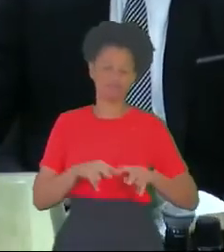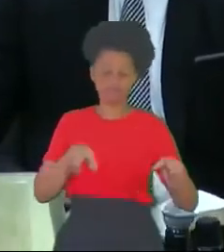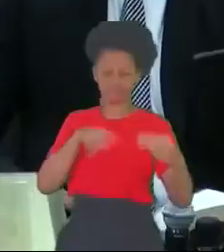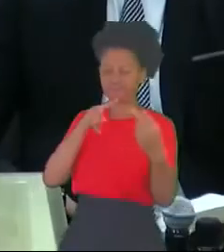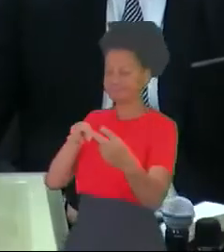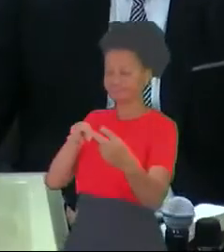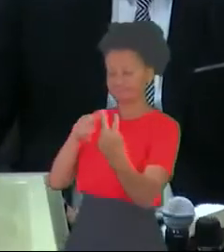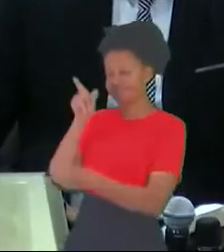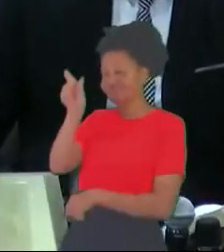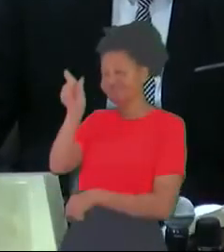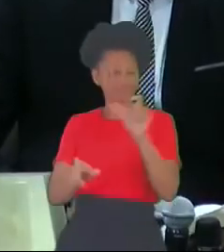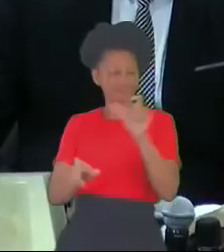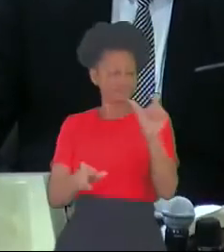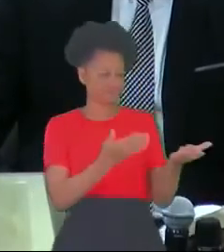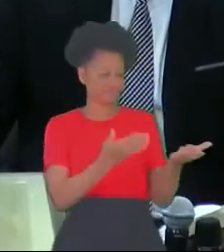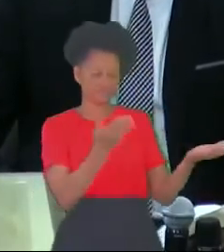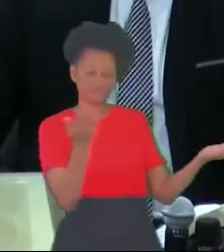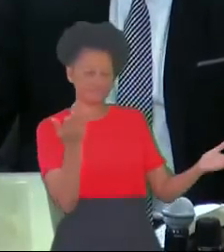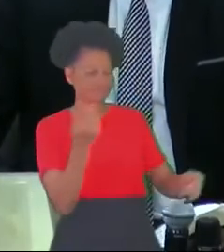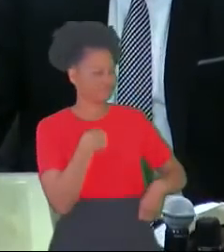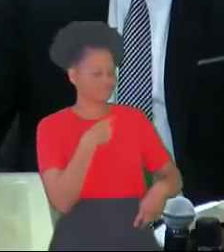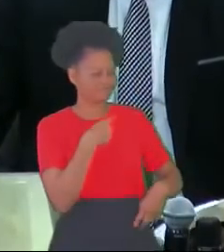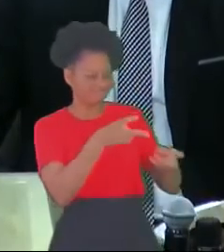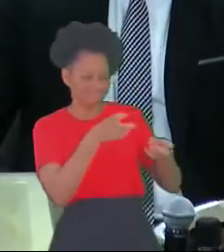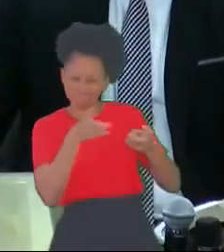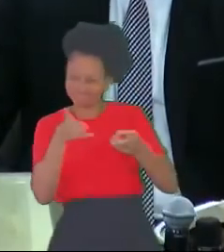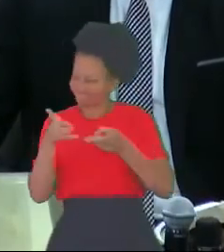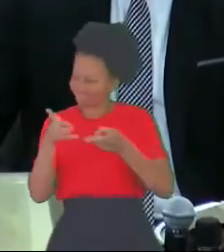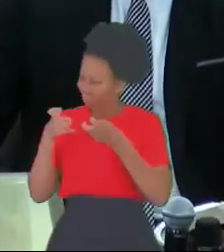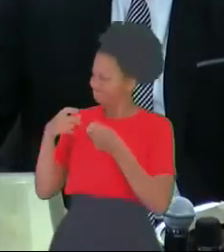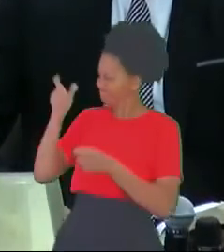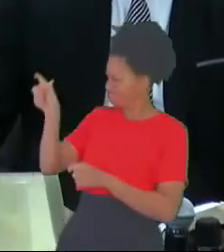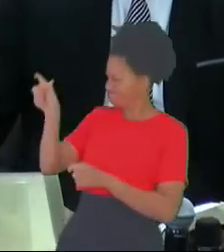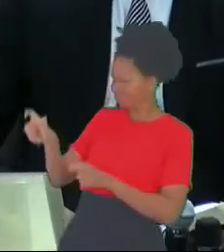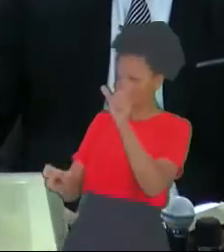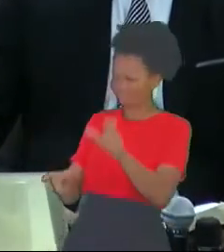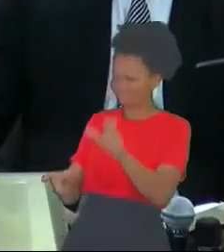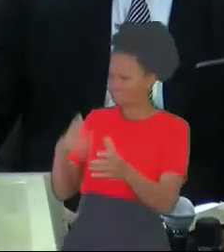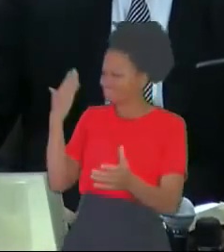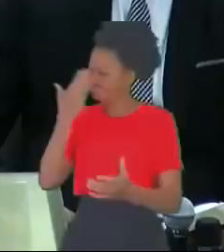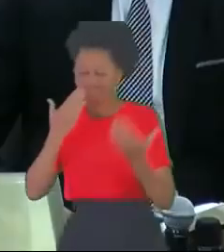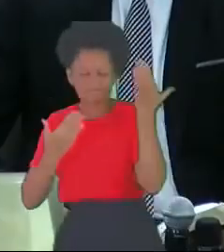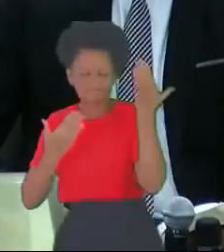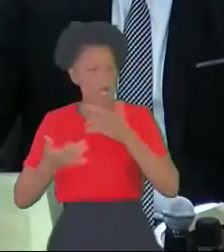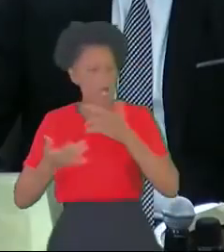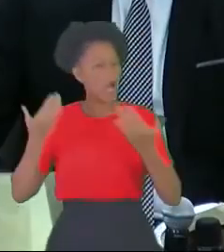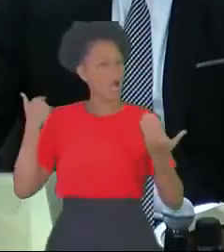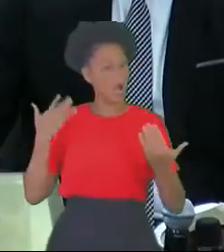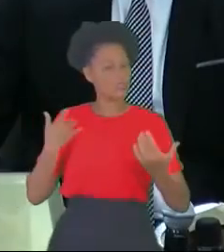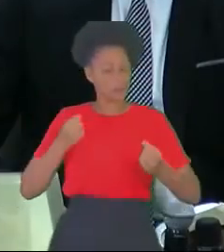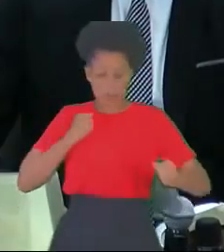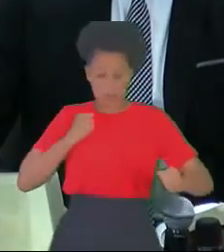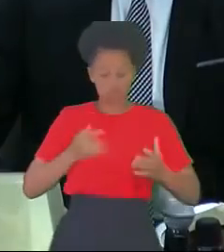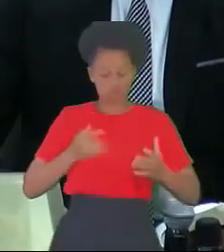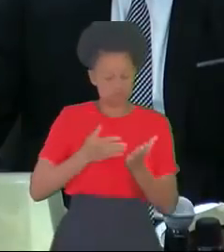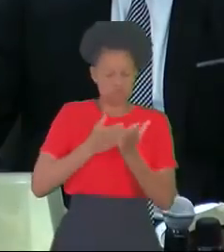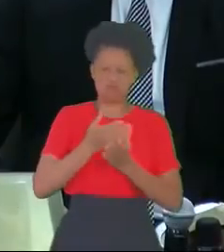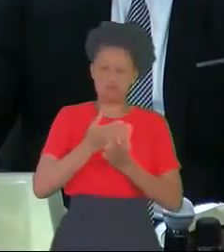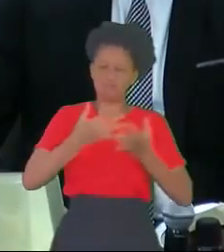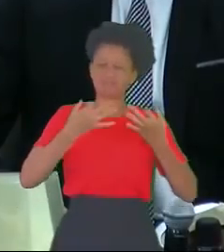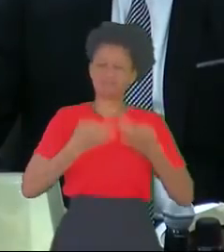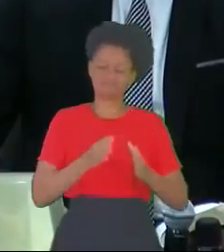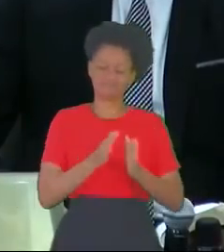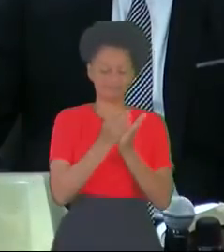não vê mais. A gente olha uns para os outros e já não enxerga mais o que via antes. Mas está na